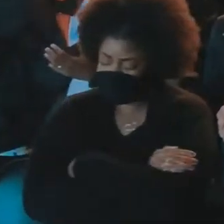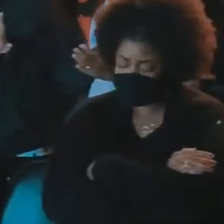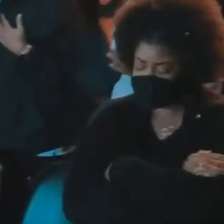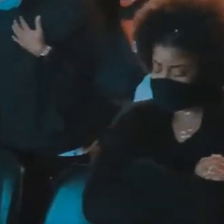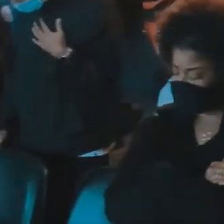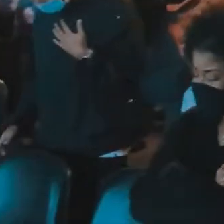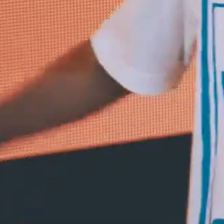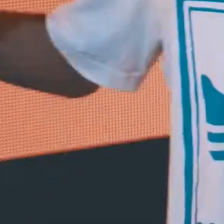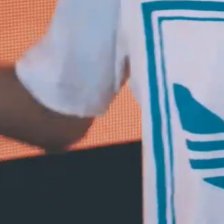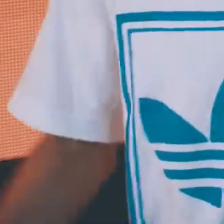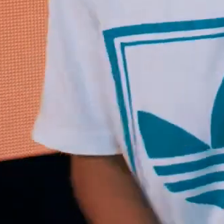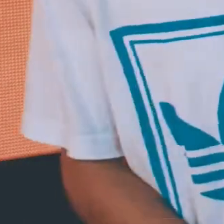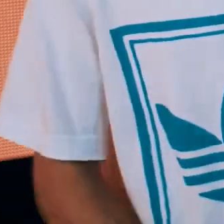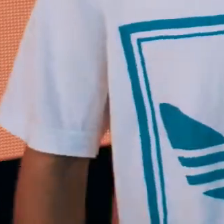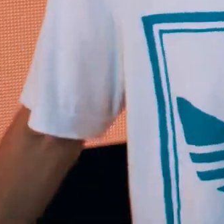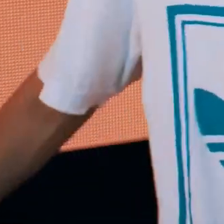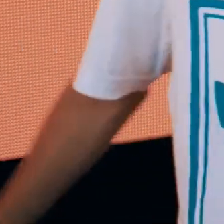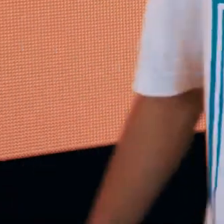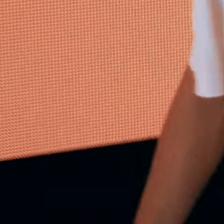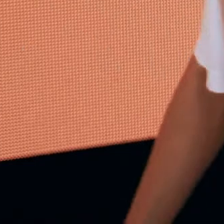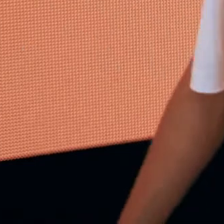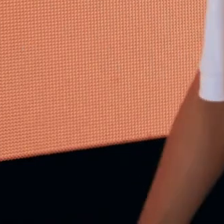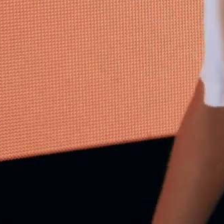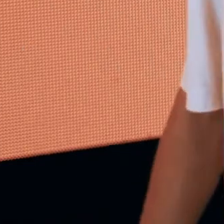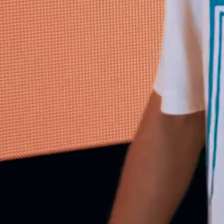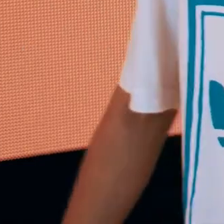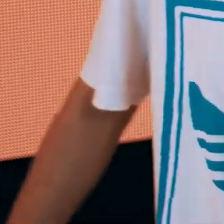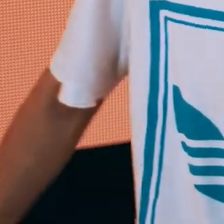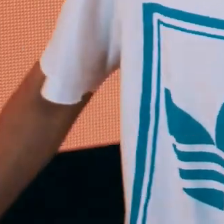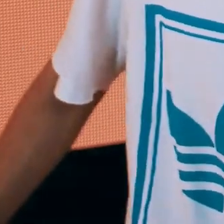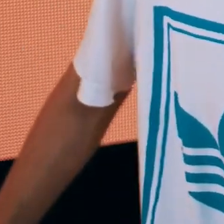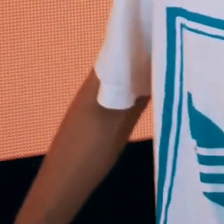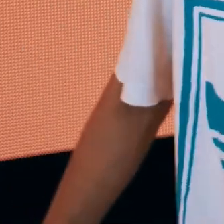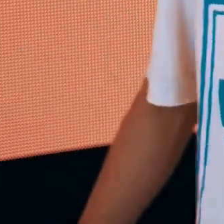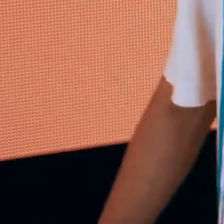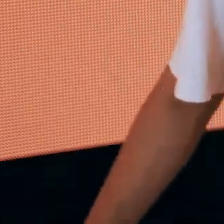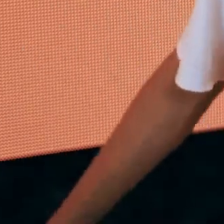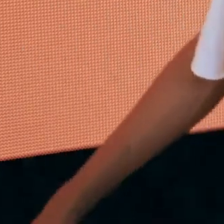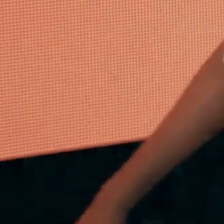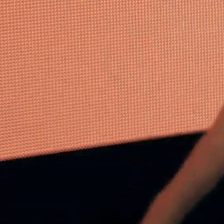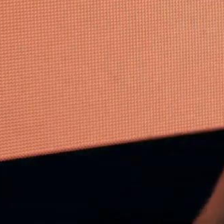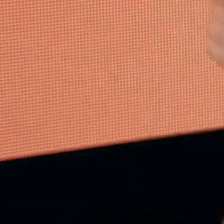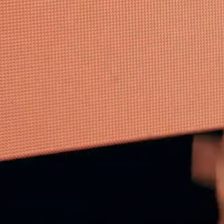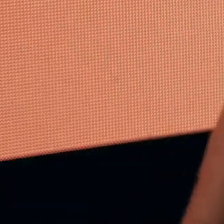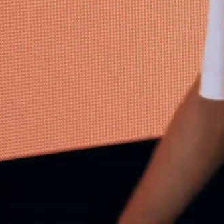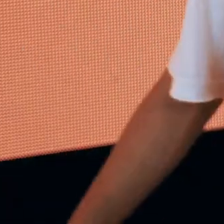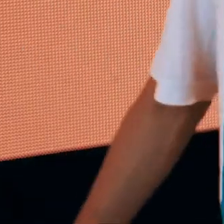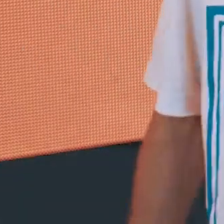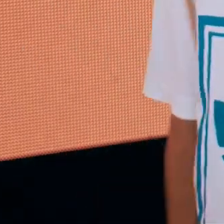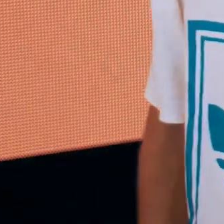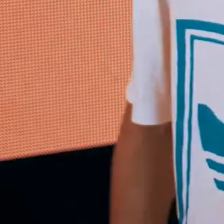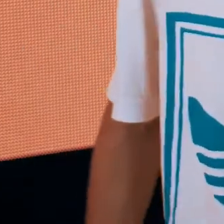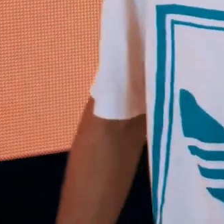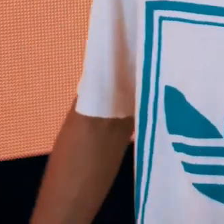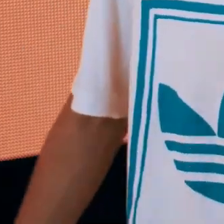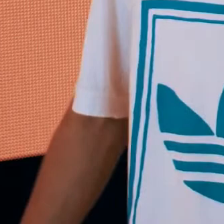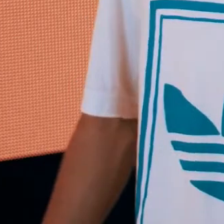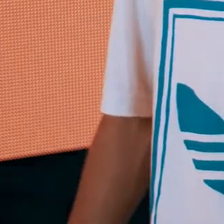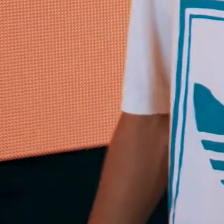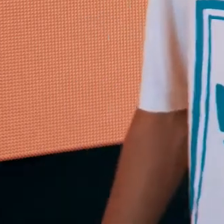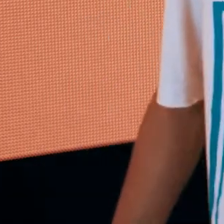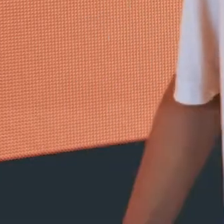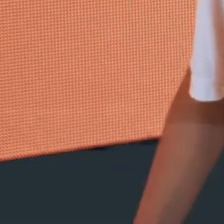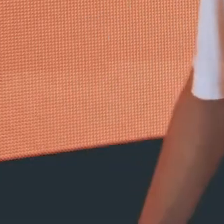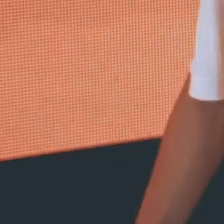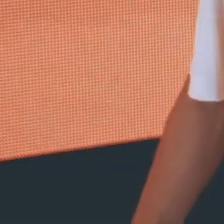Tempo Auxiliar. E seguindo a nossa programação, toda sexta-feira nós temos a nossa reunião de galeras lá no Templo Auxiliar, às 7 horas. Você quer fazer